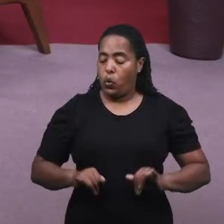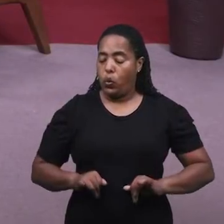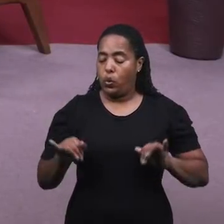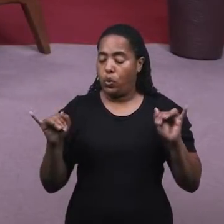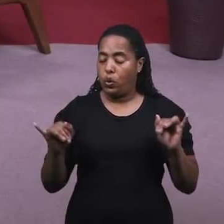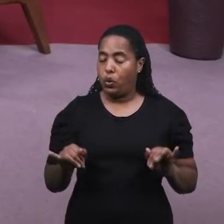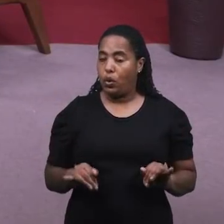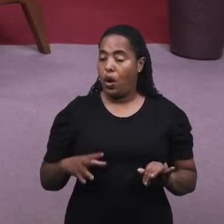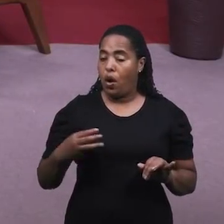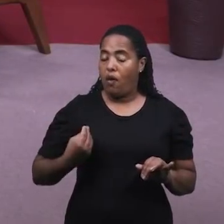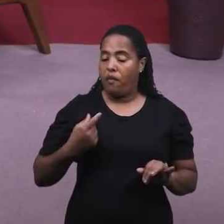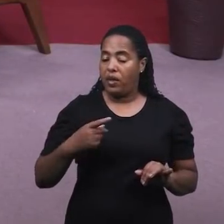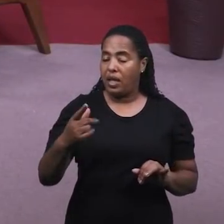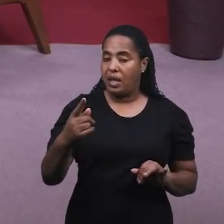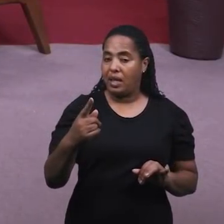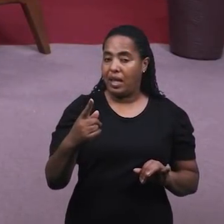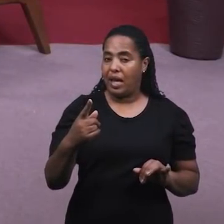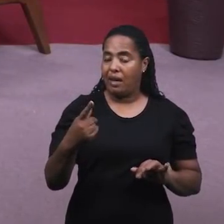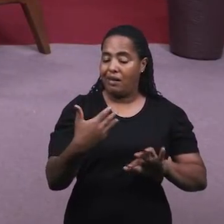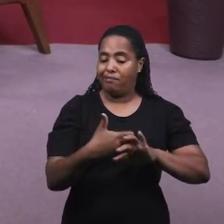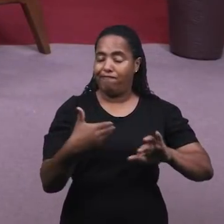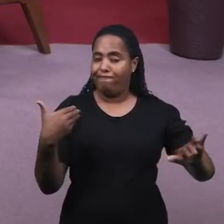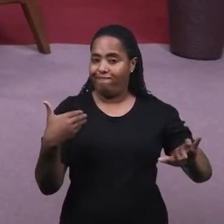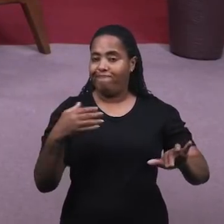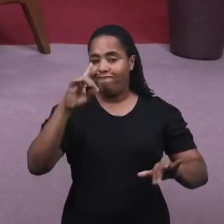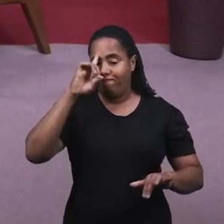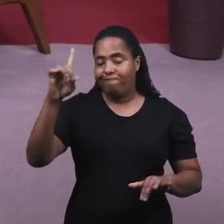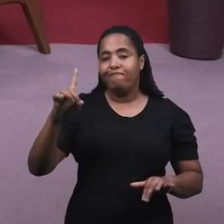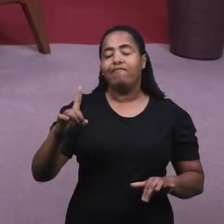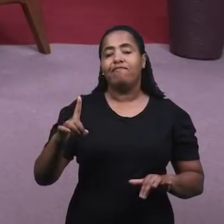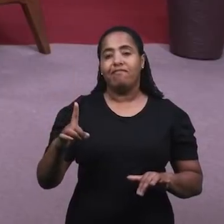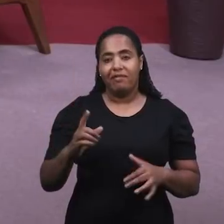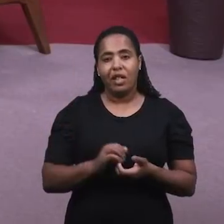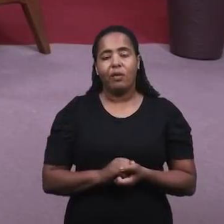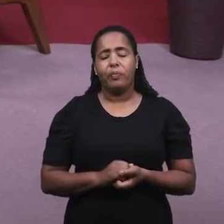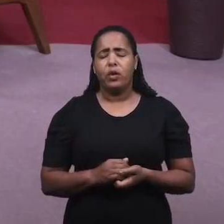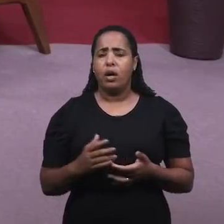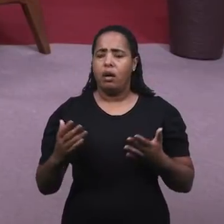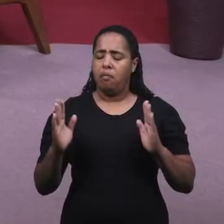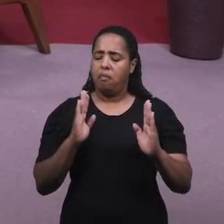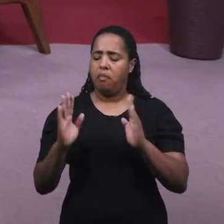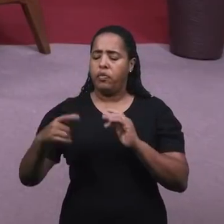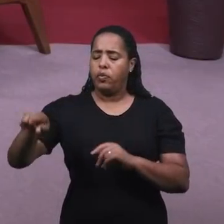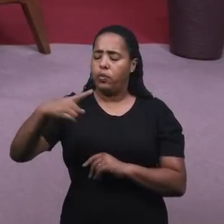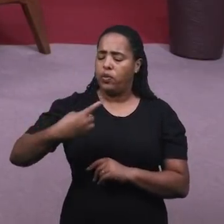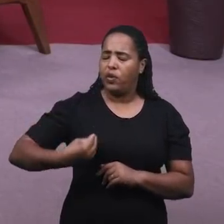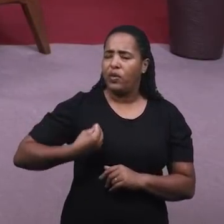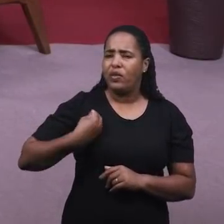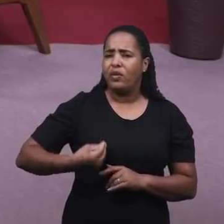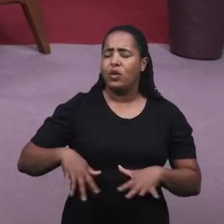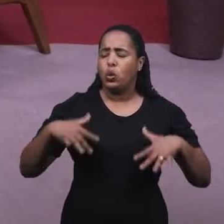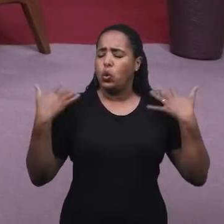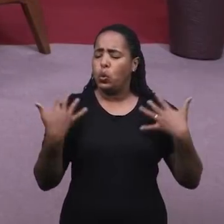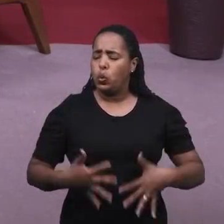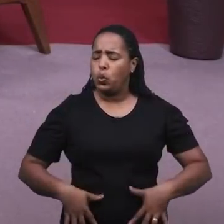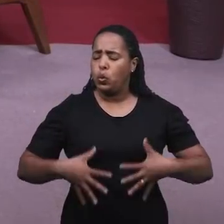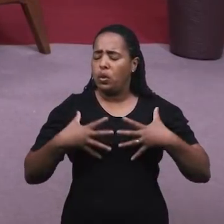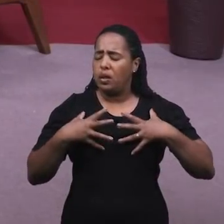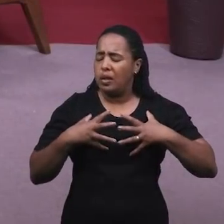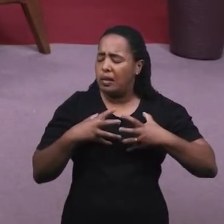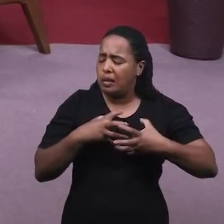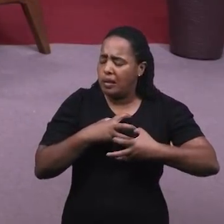sofrimento, trazendo até para a vida que nos nossos dias, as frustrações, as decepções,